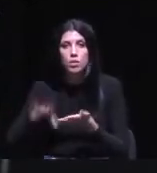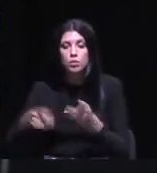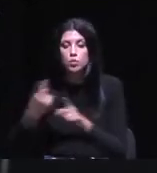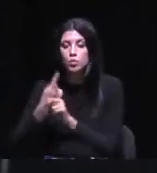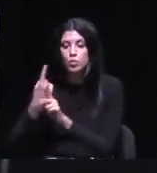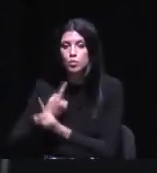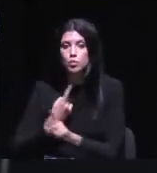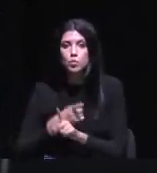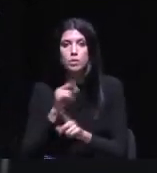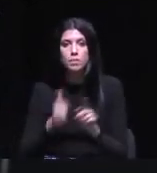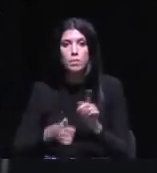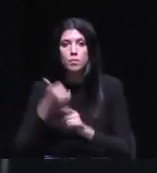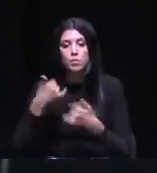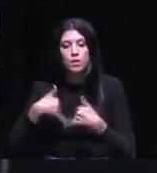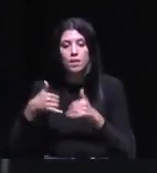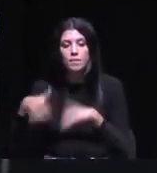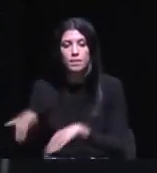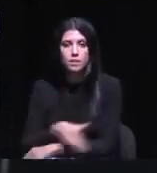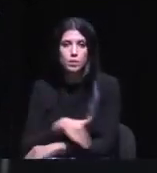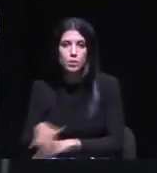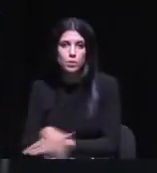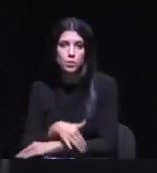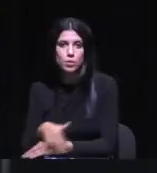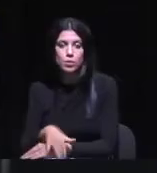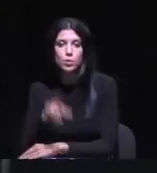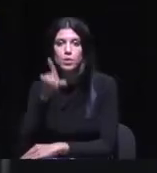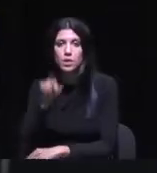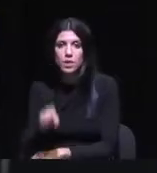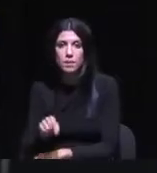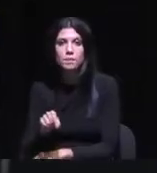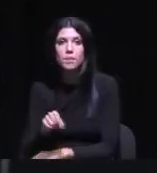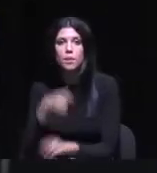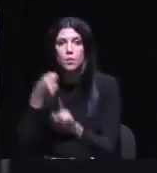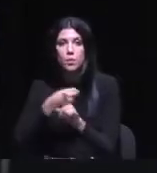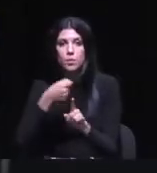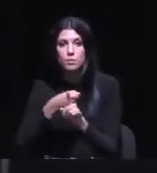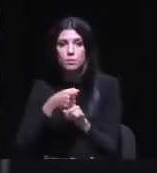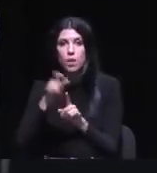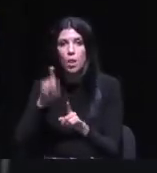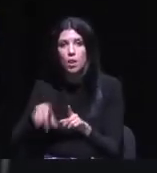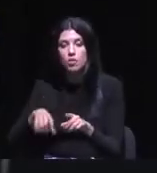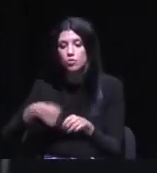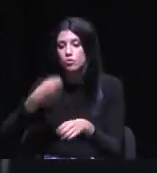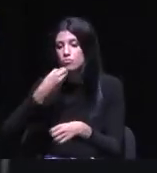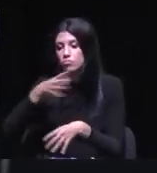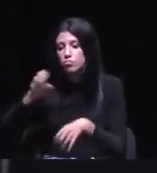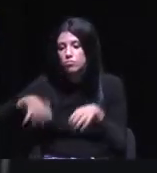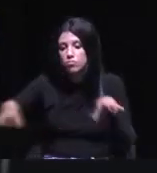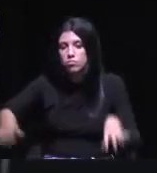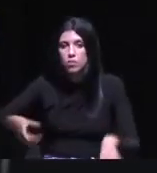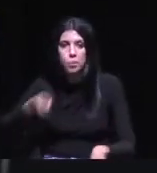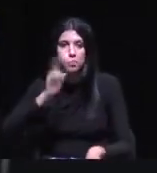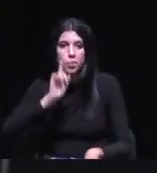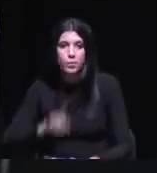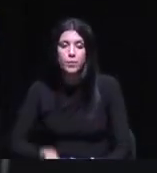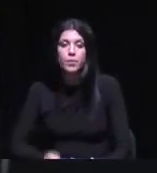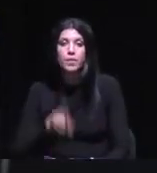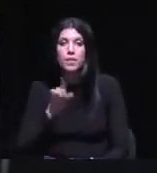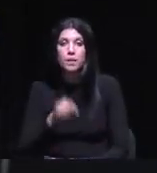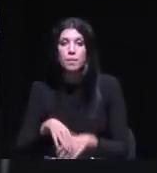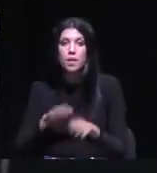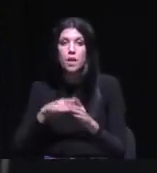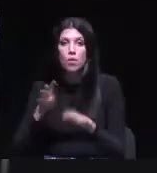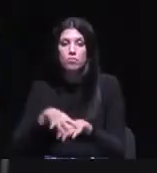resíduos e a melhoria da limpeza urbana e ainda também o combate aos resíduos espalhados e a deposição ilegal. Ao longo de